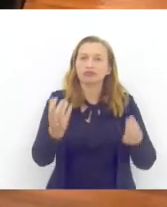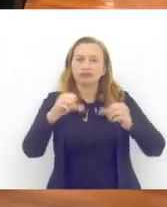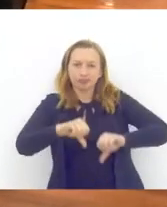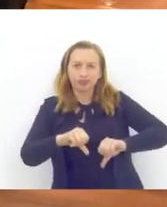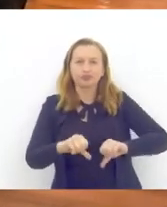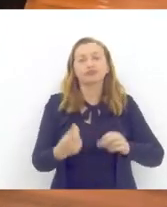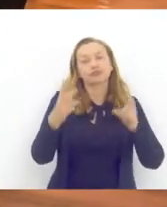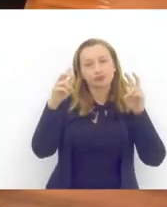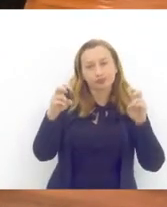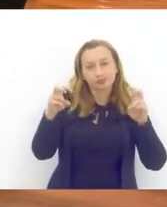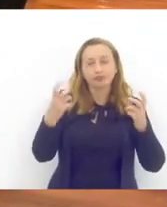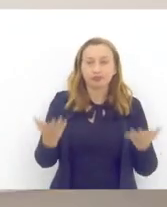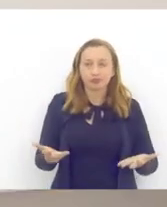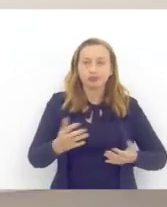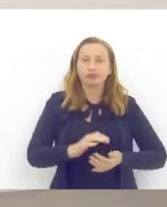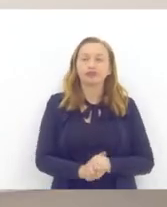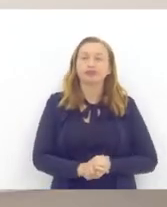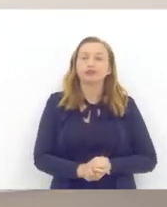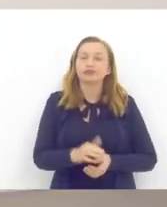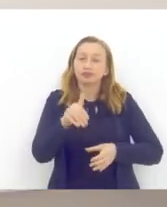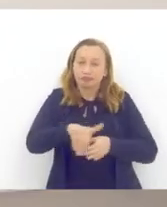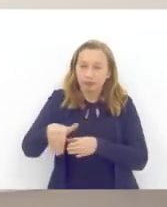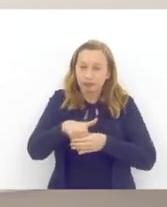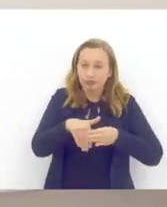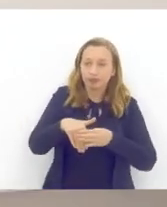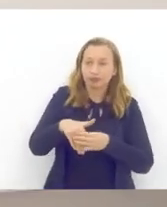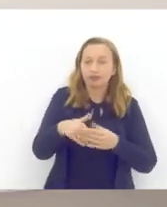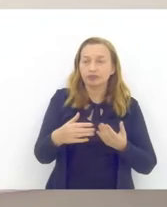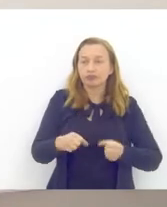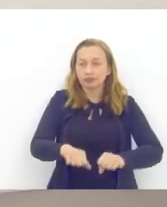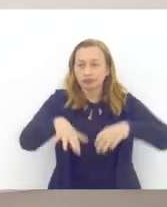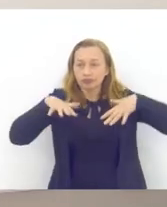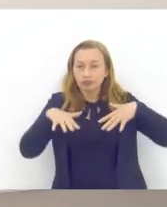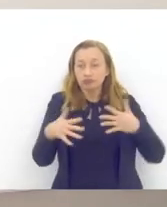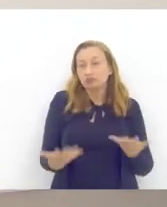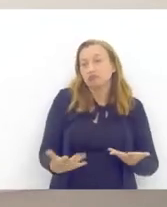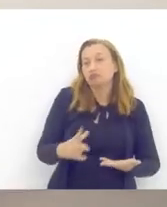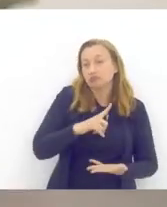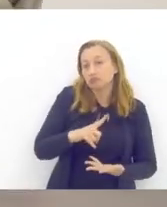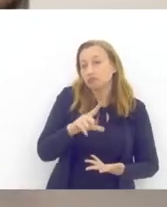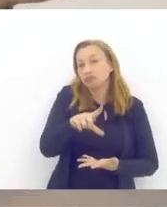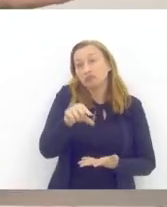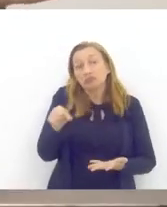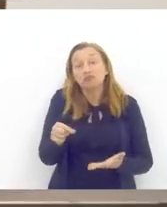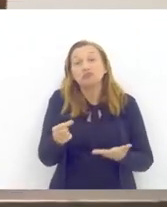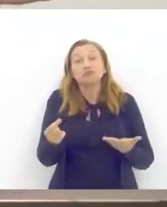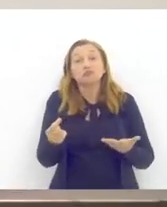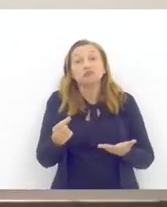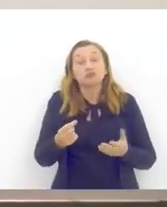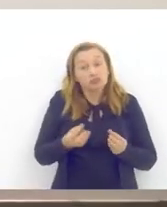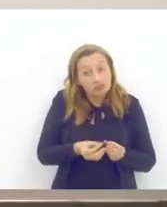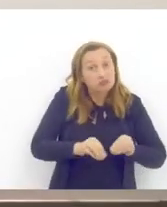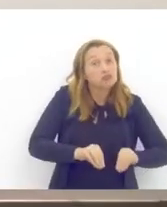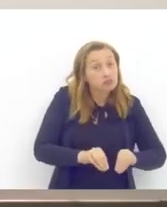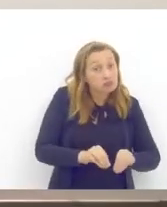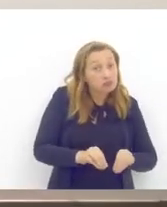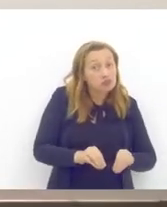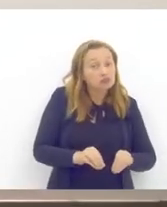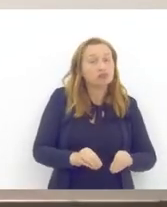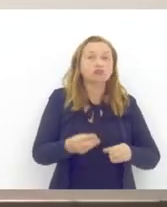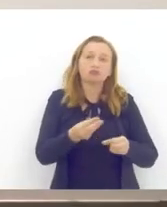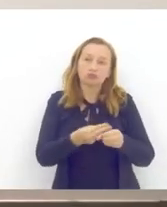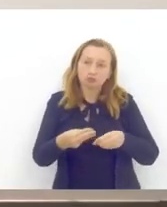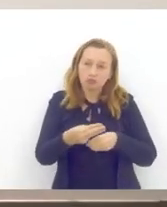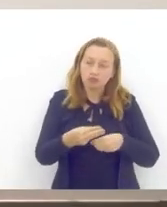Porque uma maioria eventual de uma votação em plenário pode significar uma decisão que vai impactar os municípios